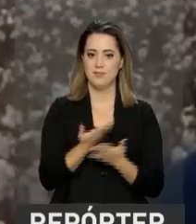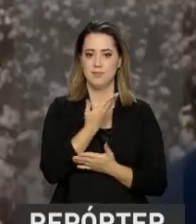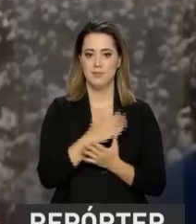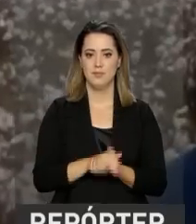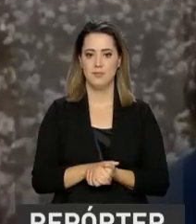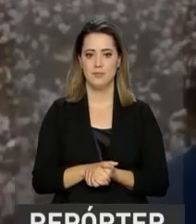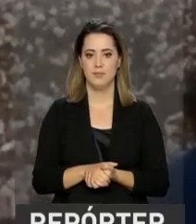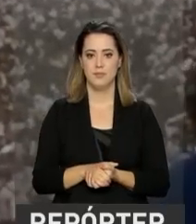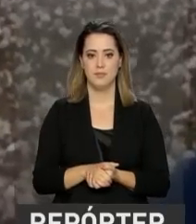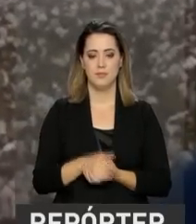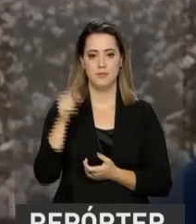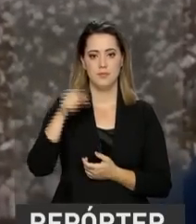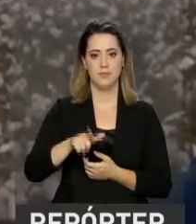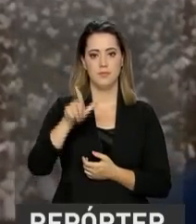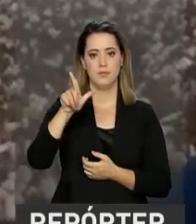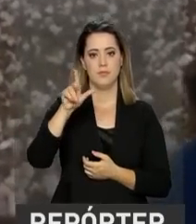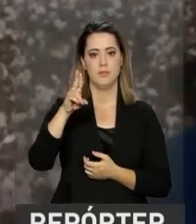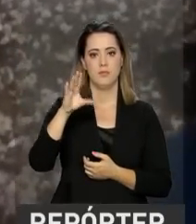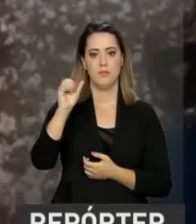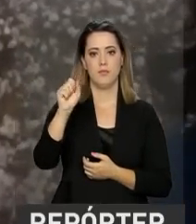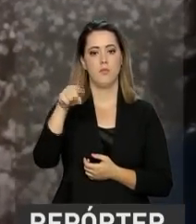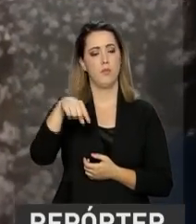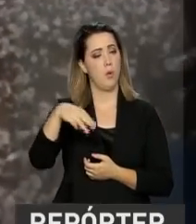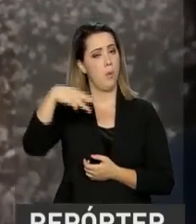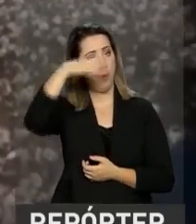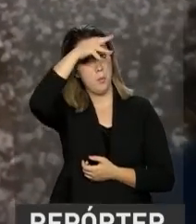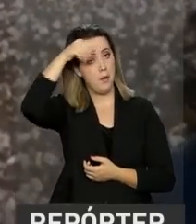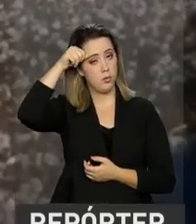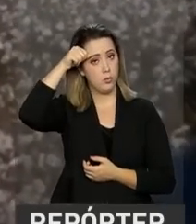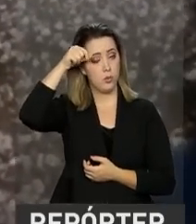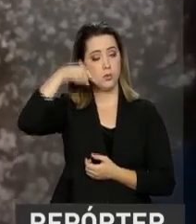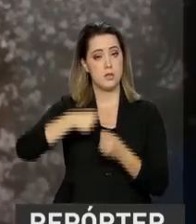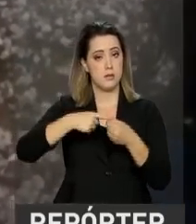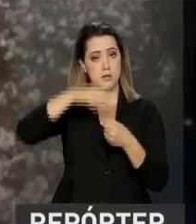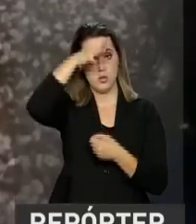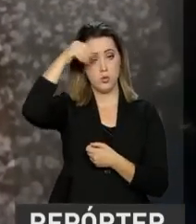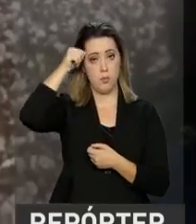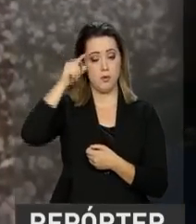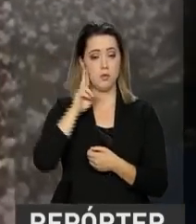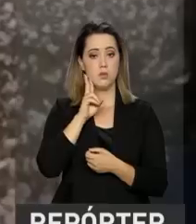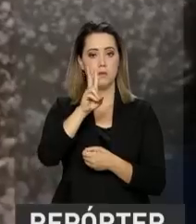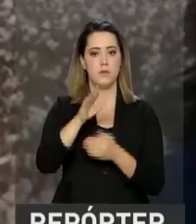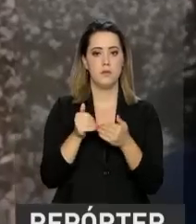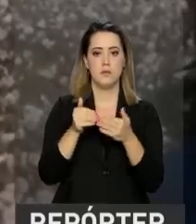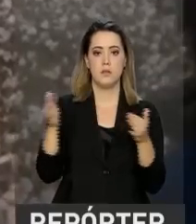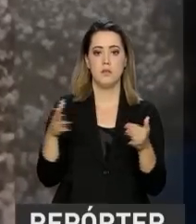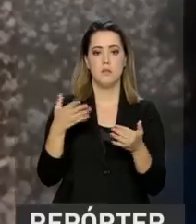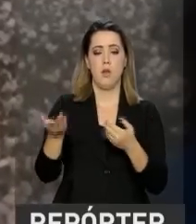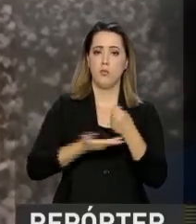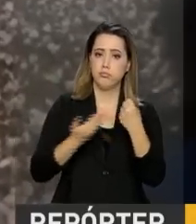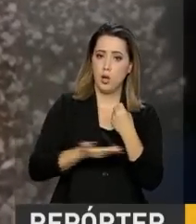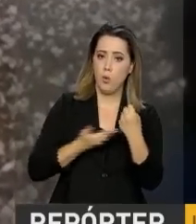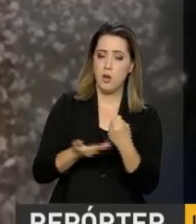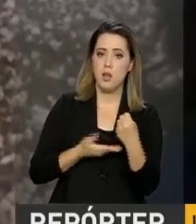gente aqui em Lucas do Rio Verde no Mato Grosso o presidente Michel Temer vai acompanhar a abertura da colheita do